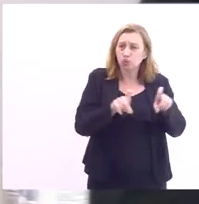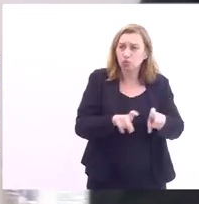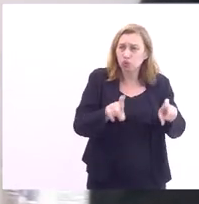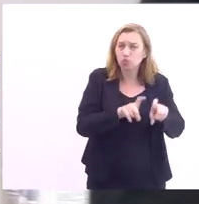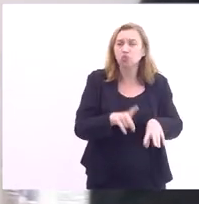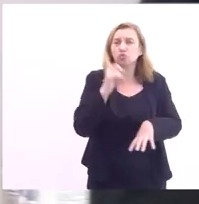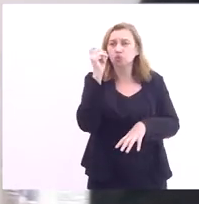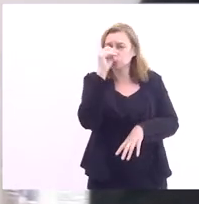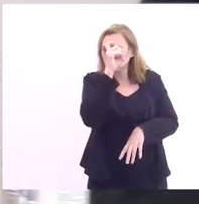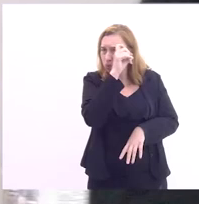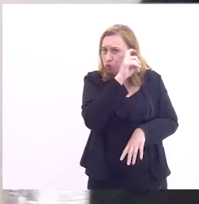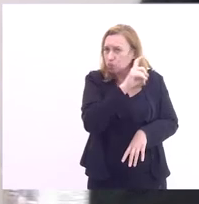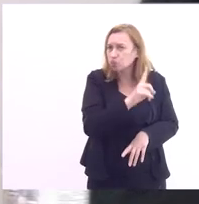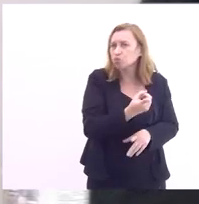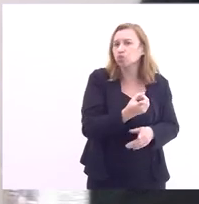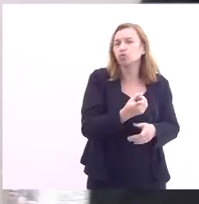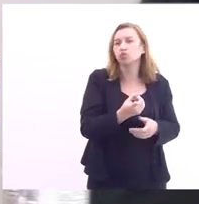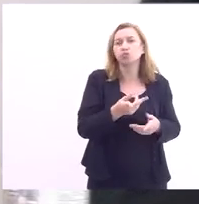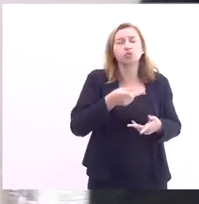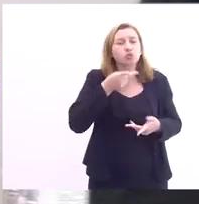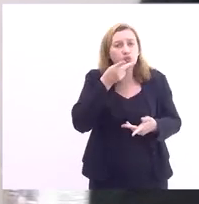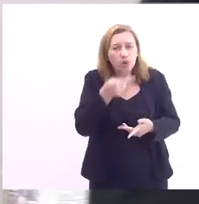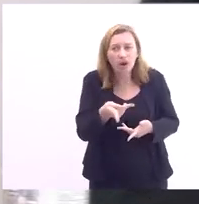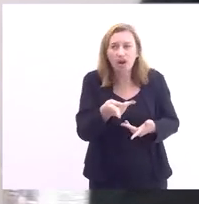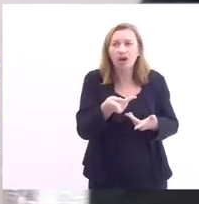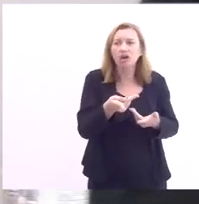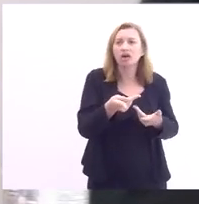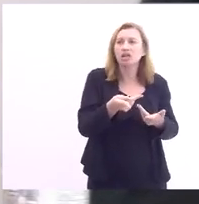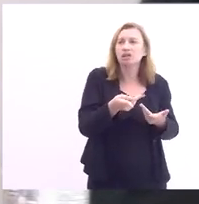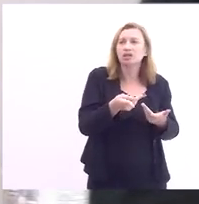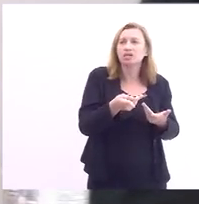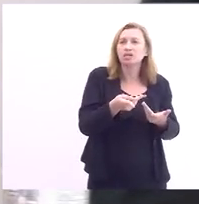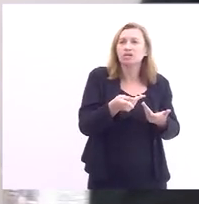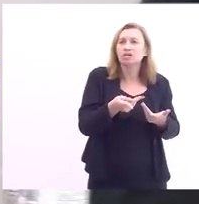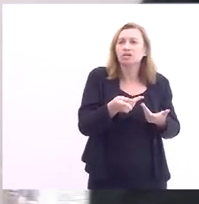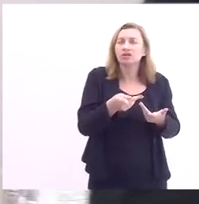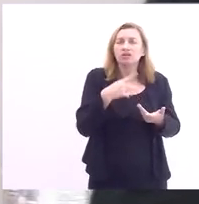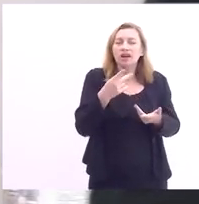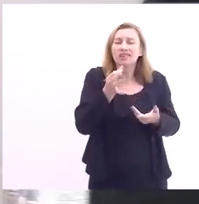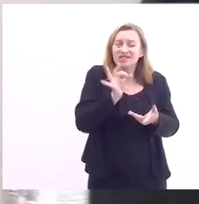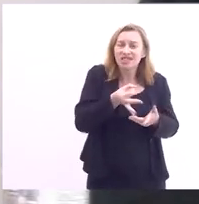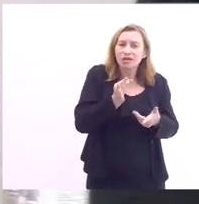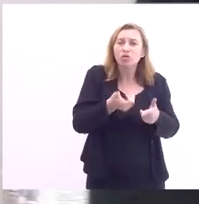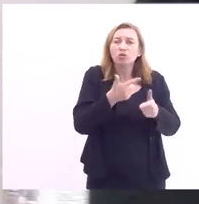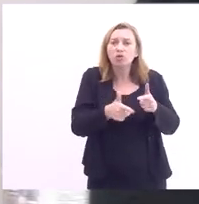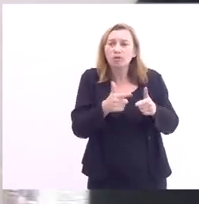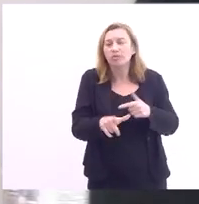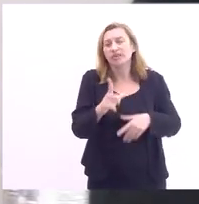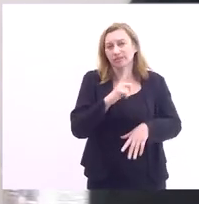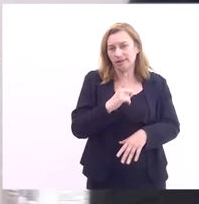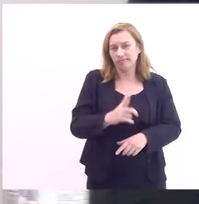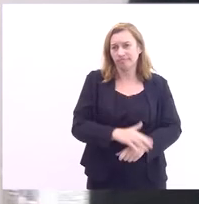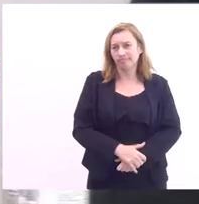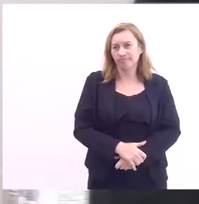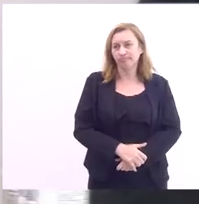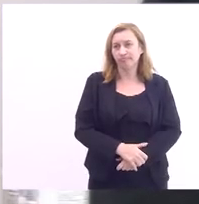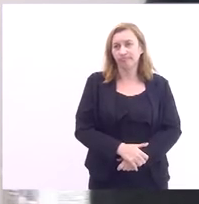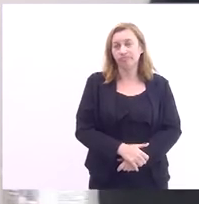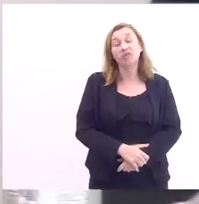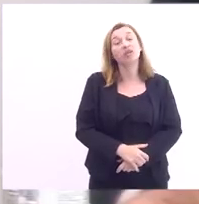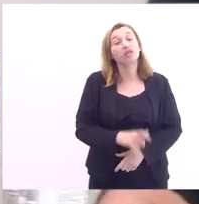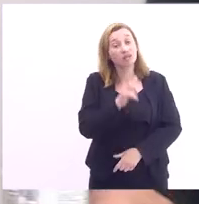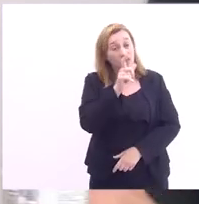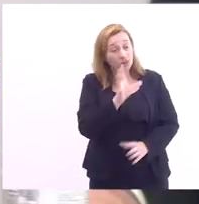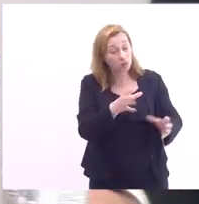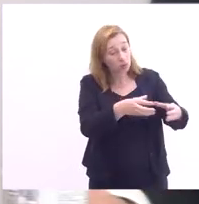que tem muita dificuldade de se expressar, de colocar bem quais são os problemas que ela está enfrentando. E esse